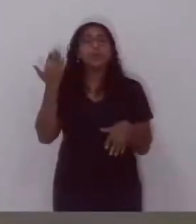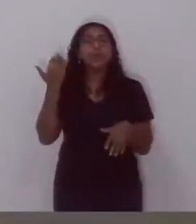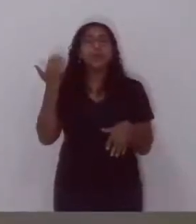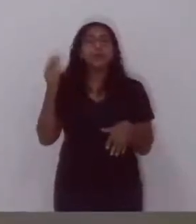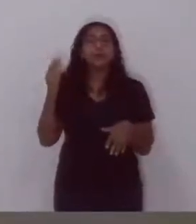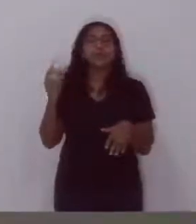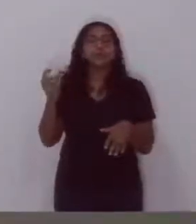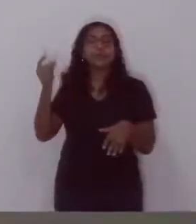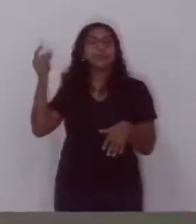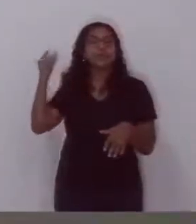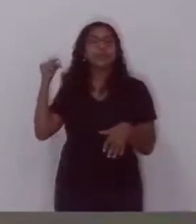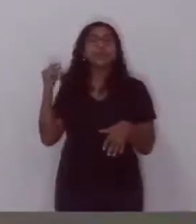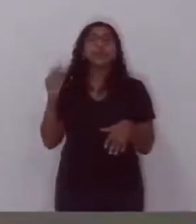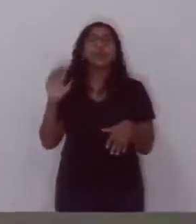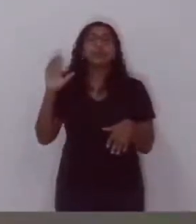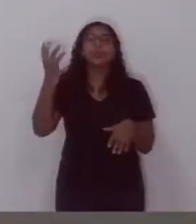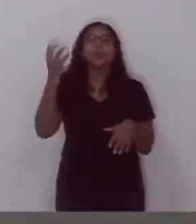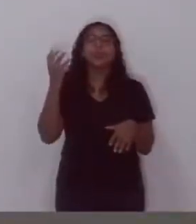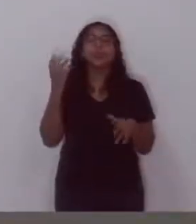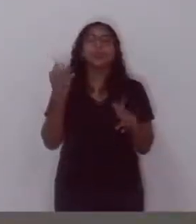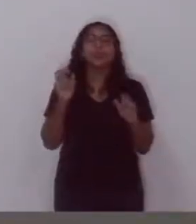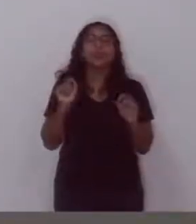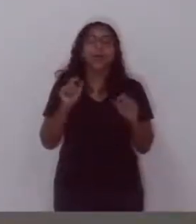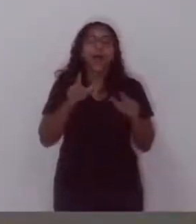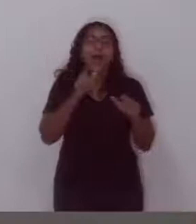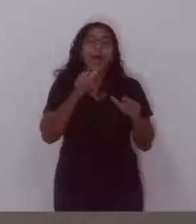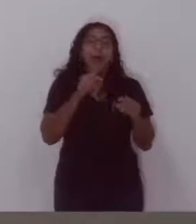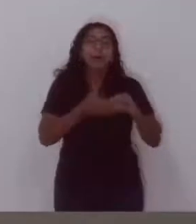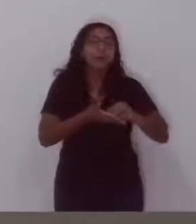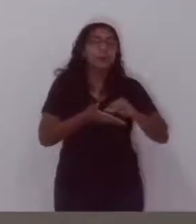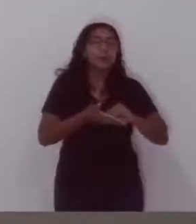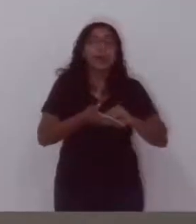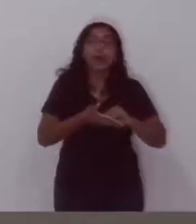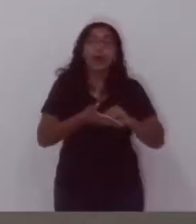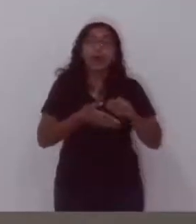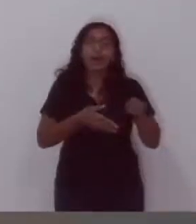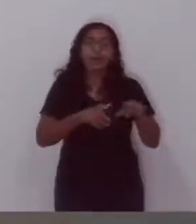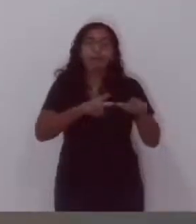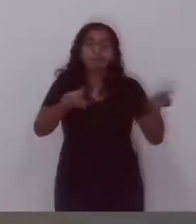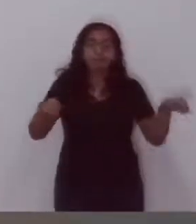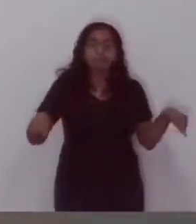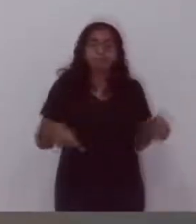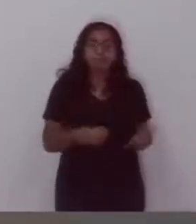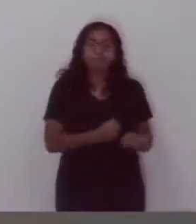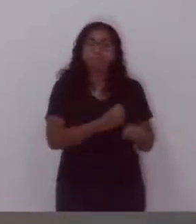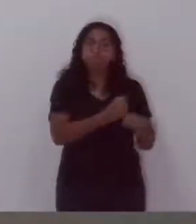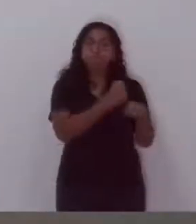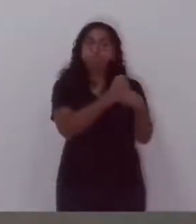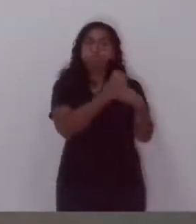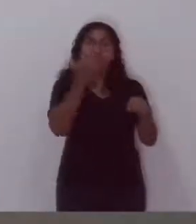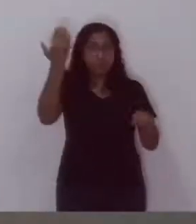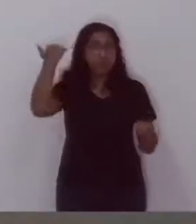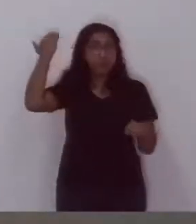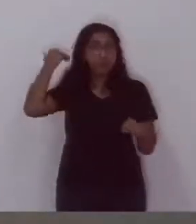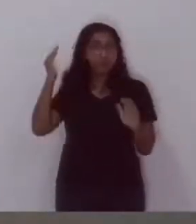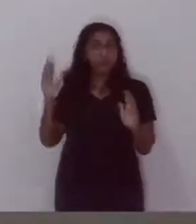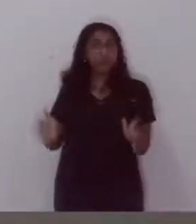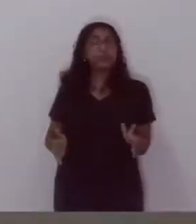que houve aqui na cidade, fazer a reversão da bacia, foi uma ideia nossa aqui, o governo não fez, mas está registrado aqui.